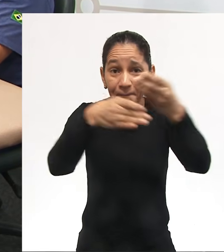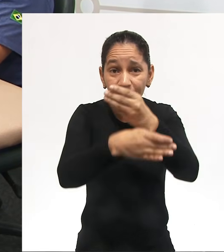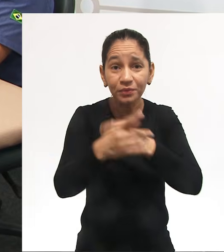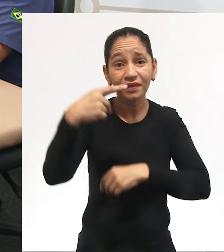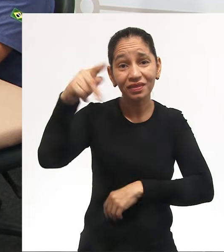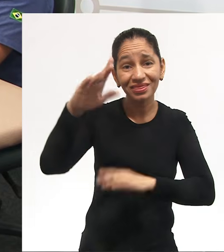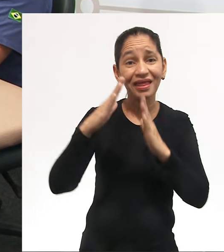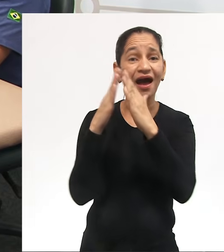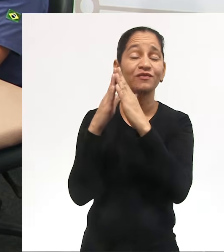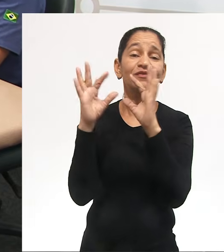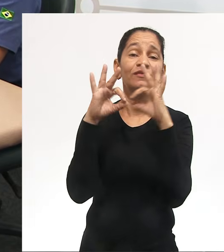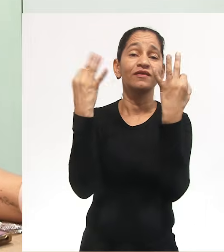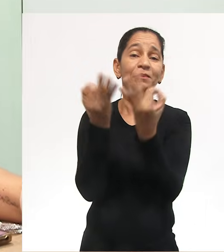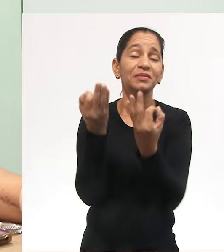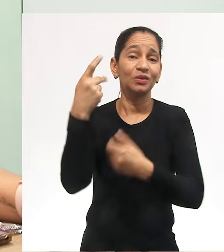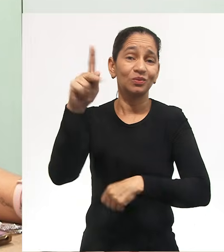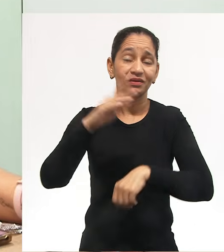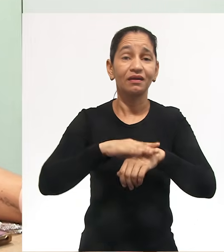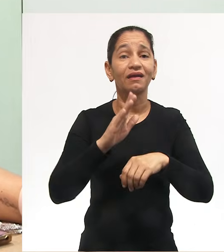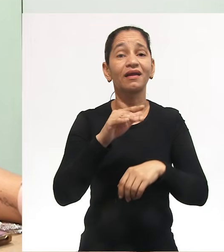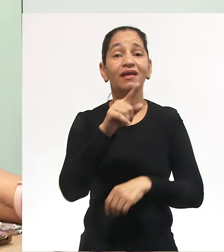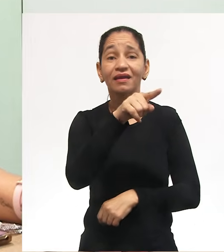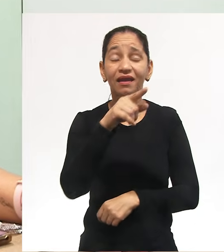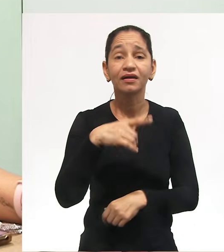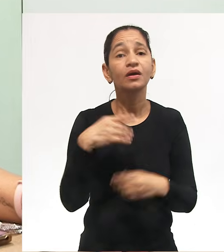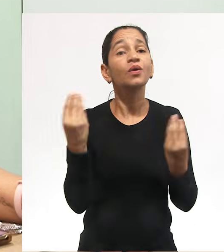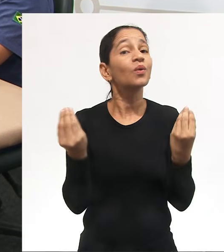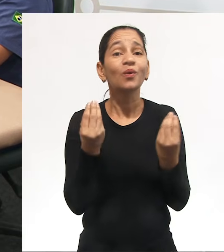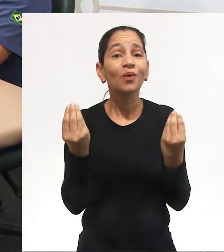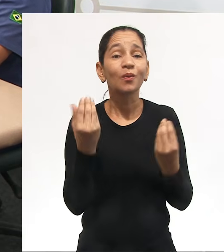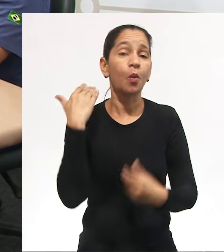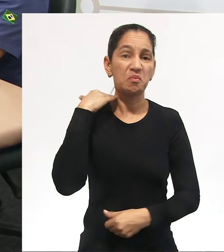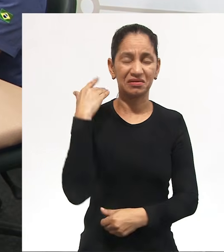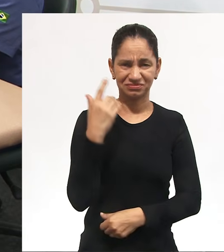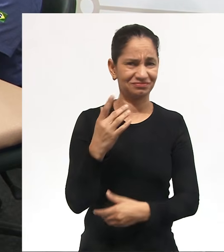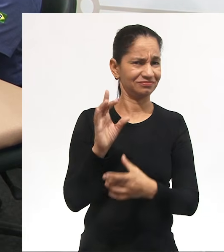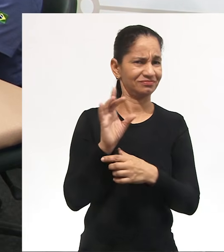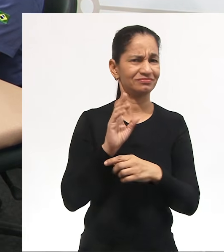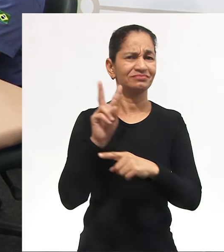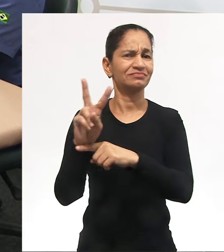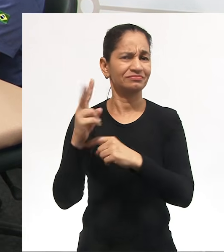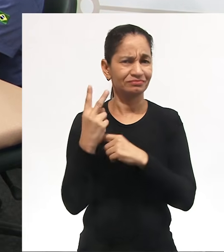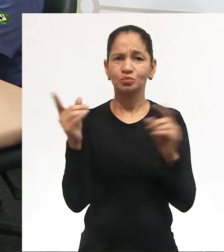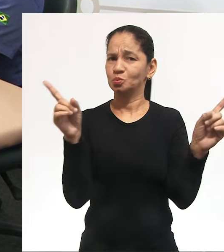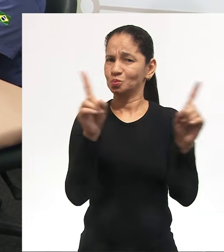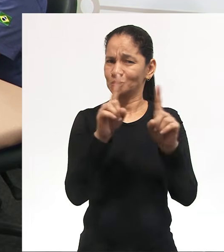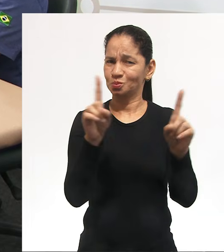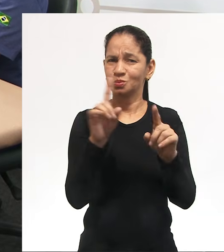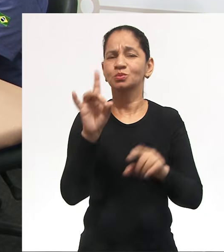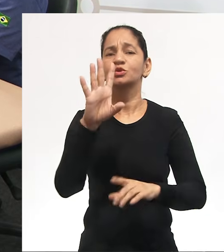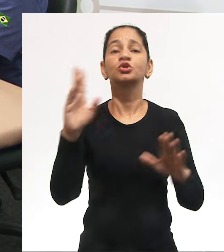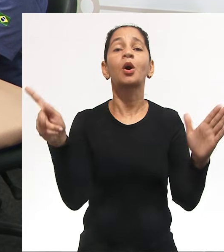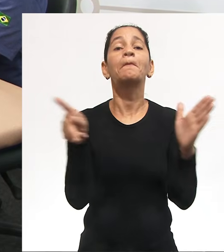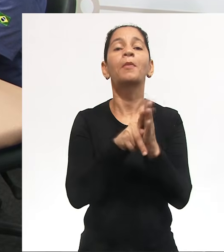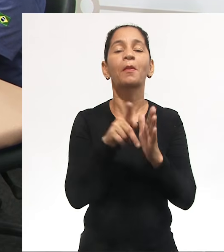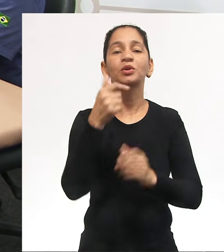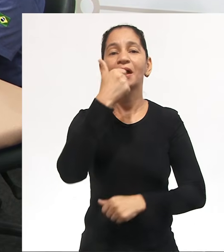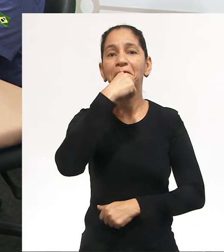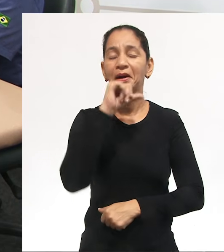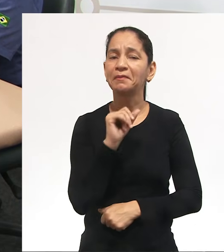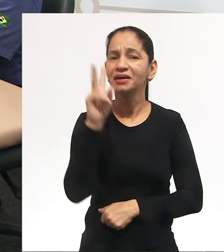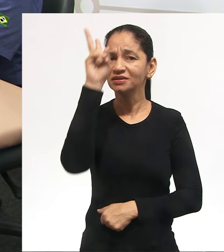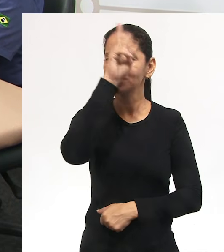né? Queria expor. Todo mundo já queria. Queria expor o quadro, queria comprar o quadro e deixar lá no banco, mas a mãe não deu, não. Inclusive, eu trouxe o